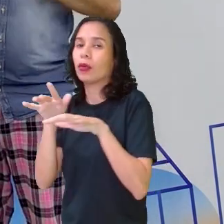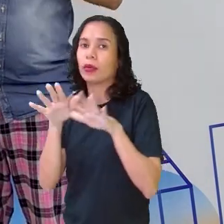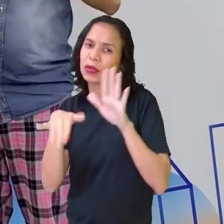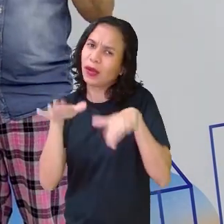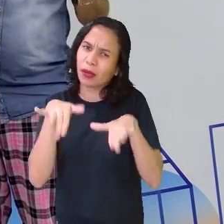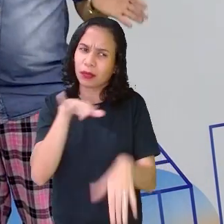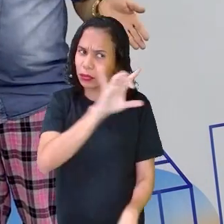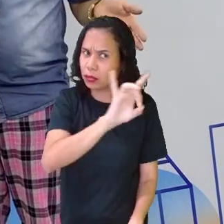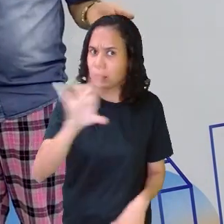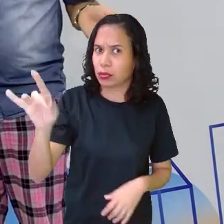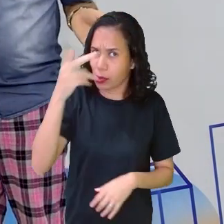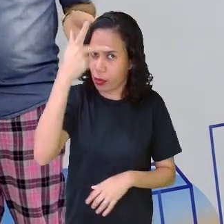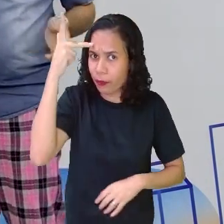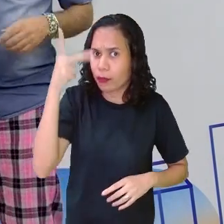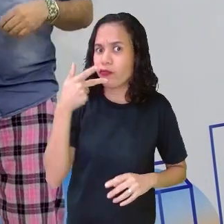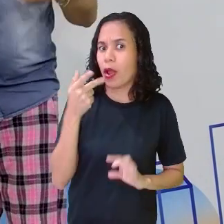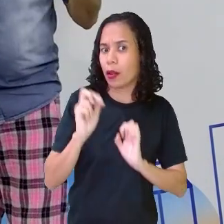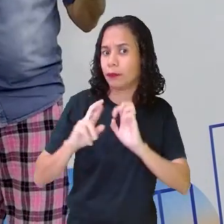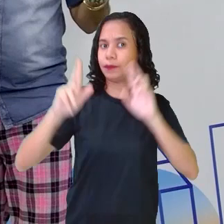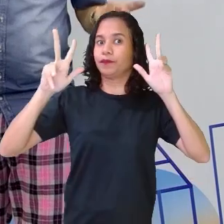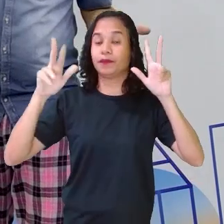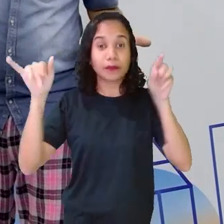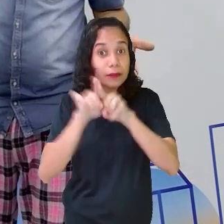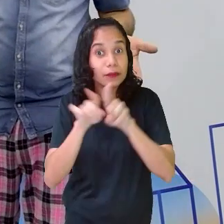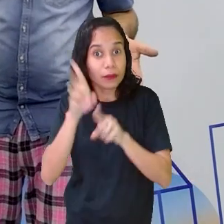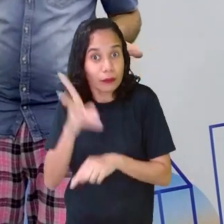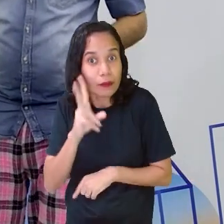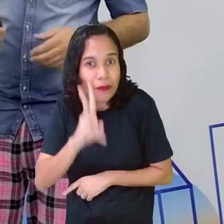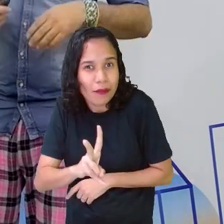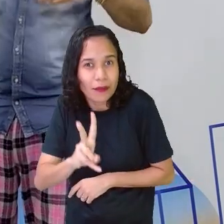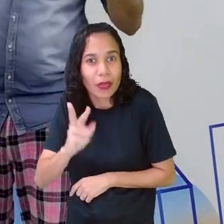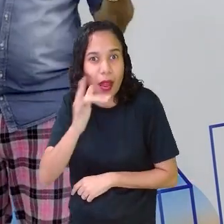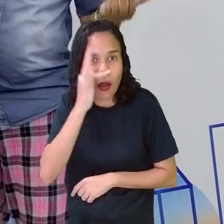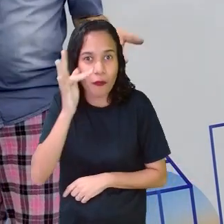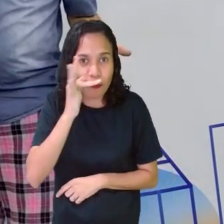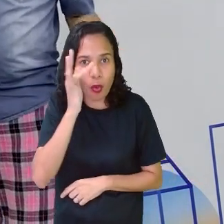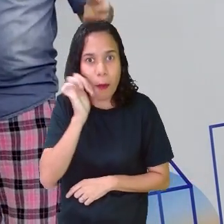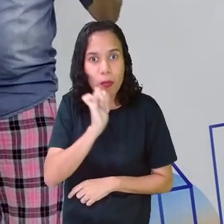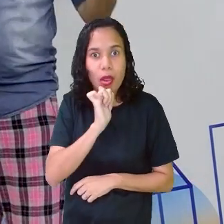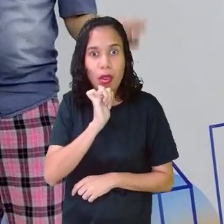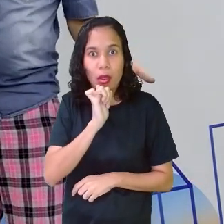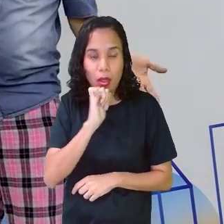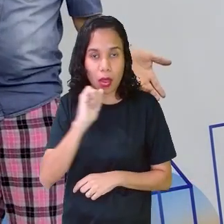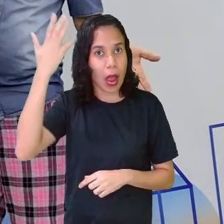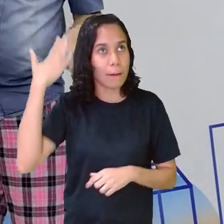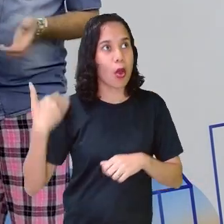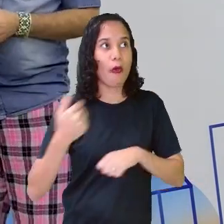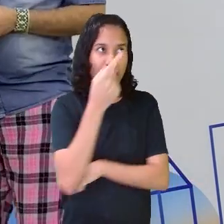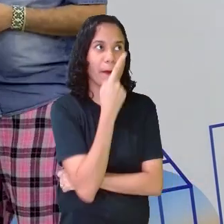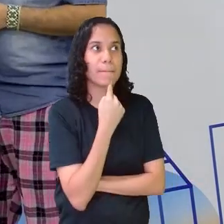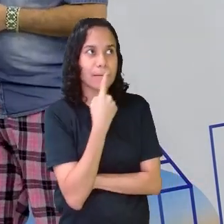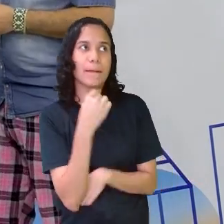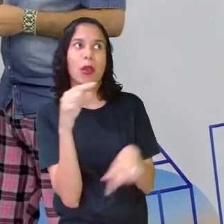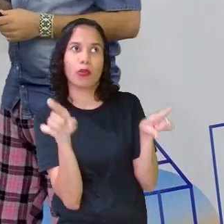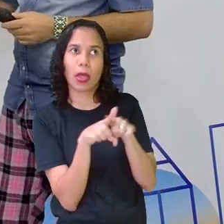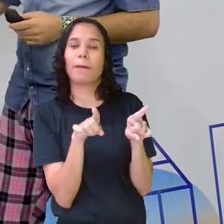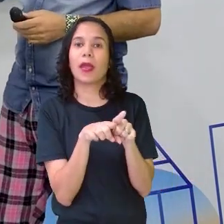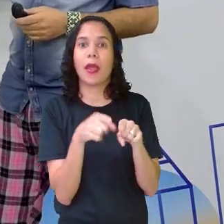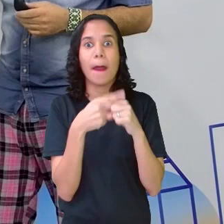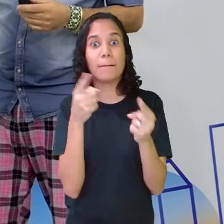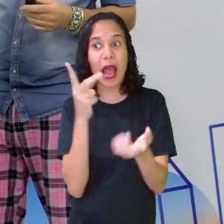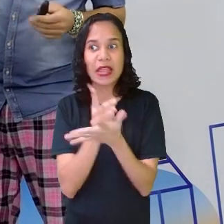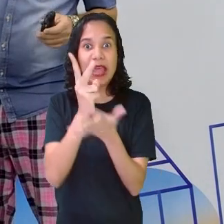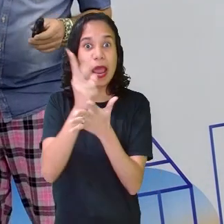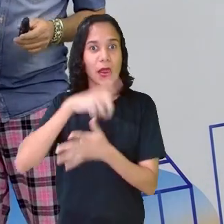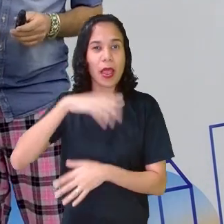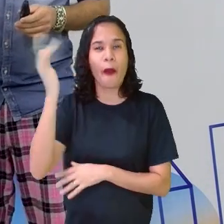certo? Cada um que conta de uma forma. Já vi imagem da comadre Fulozinha com cabelo ruivo, né? Mas sempre assim,